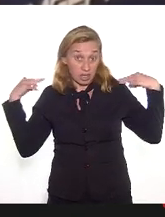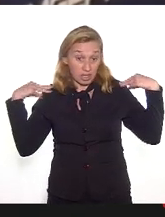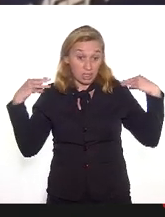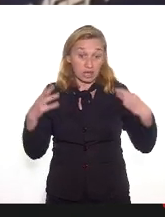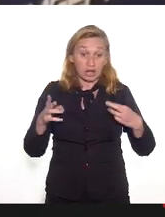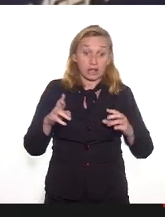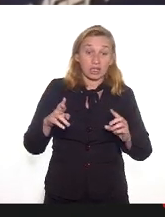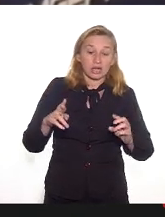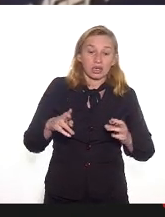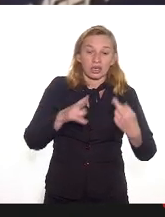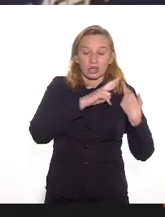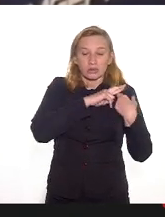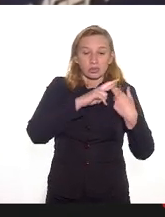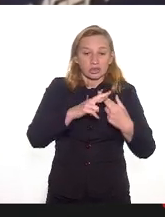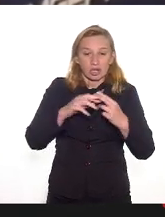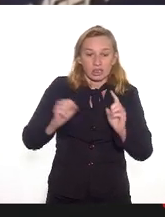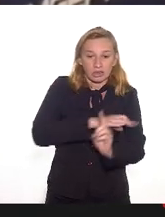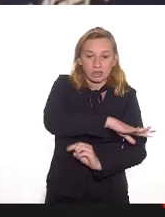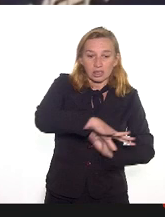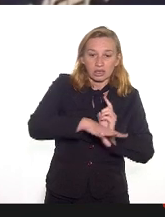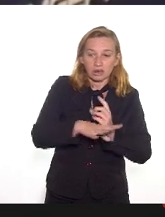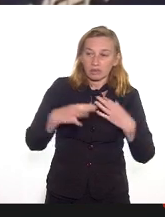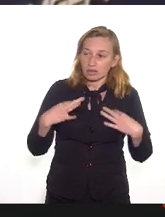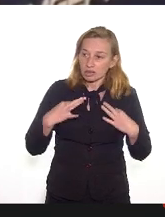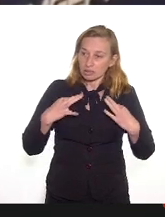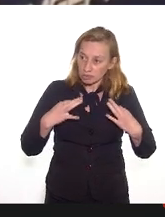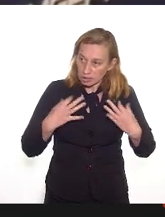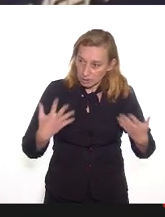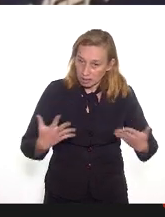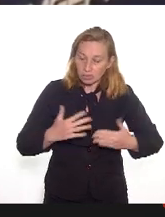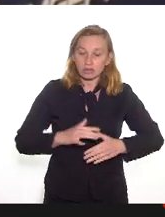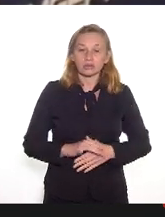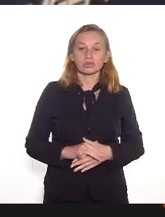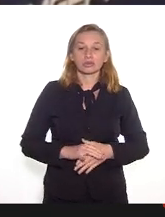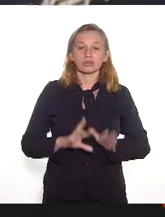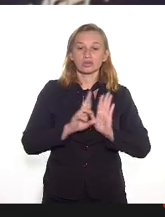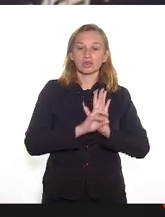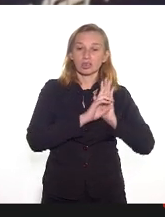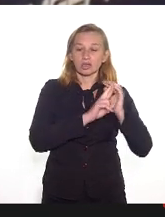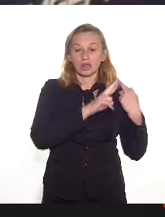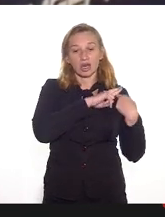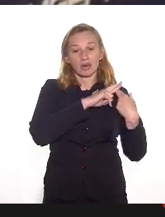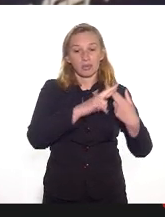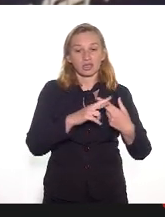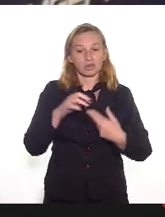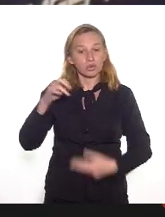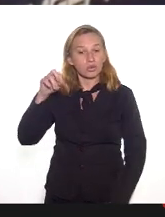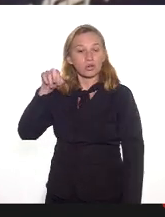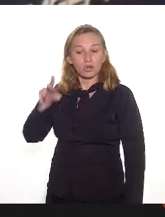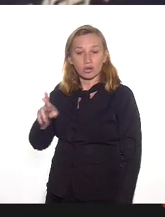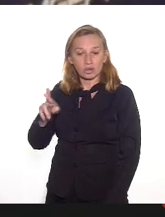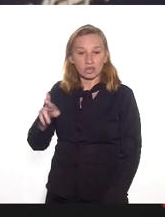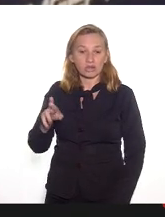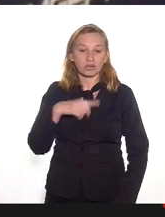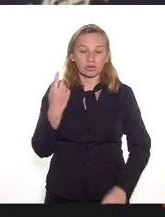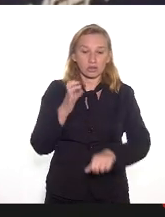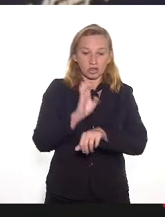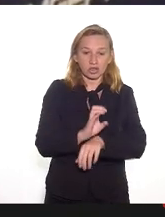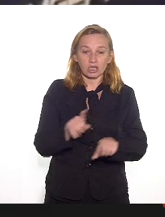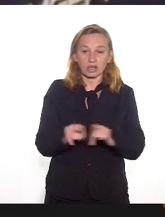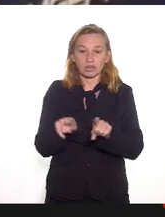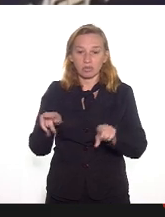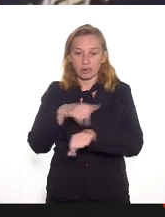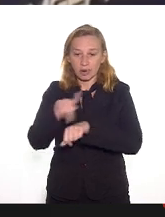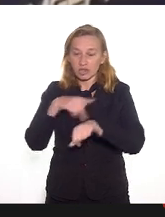responsabilidade social. E estaremos sempre à disposição dos representantes do povo do nosso Estado e do povo do nosso país.